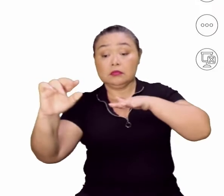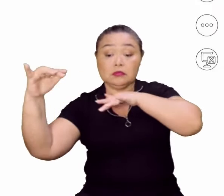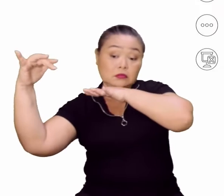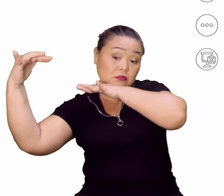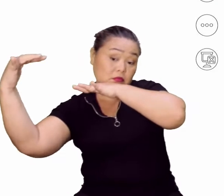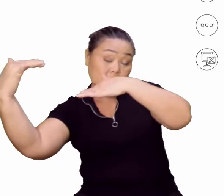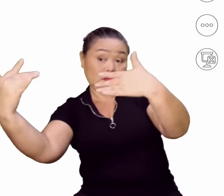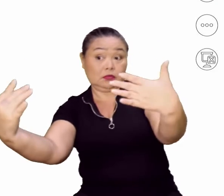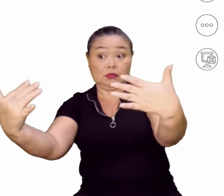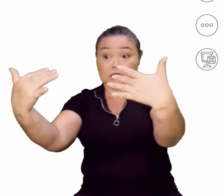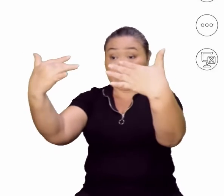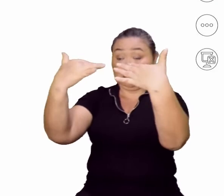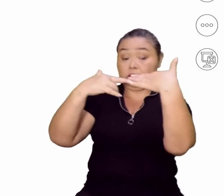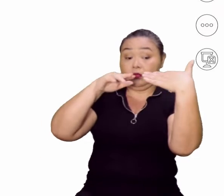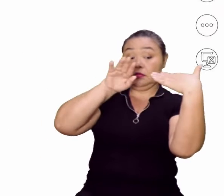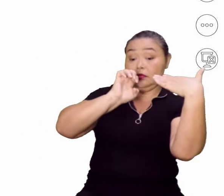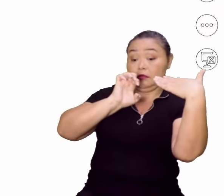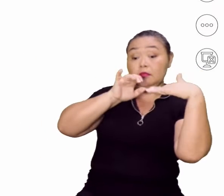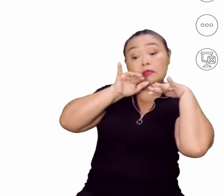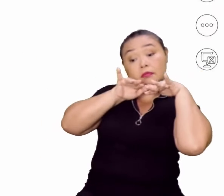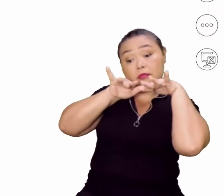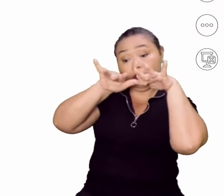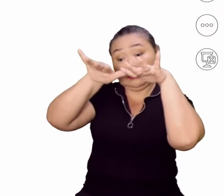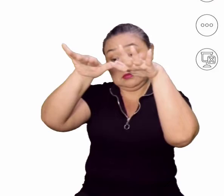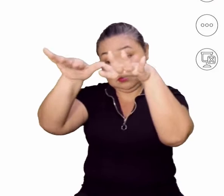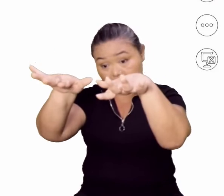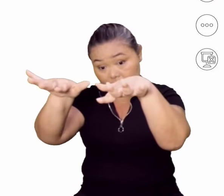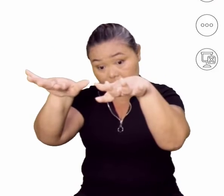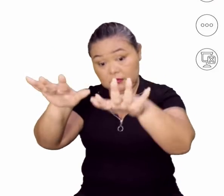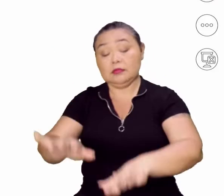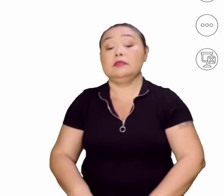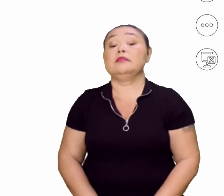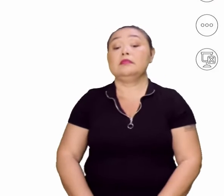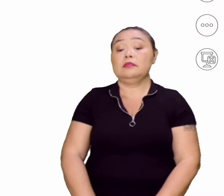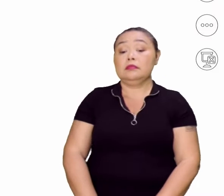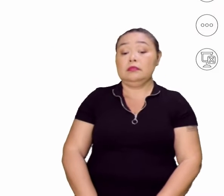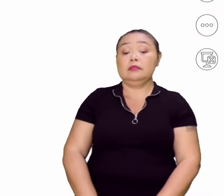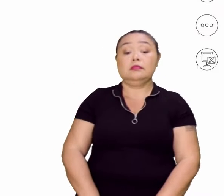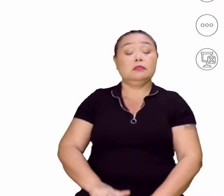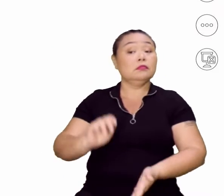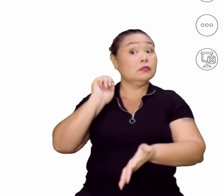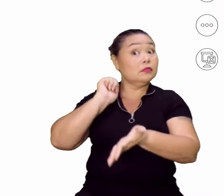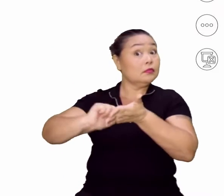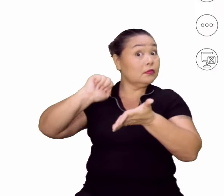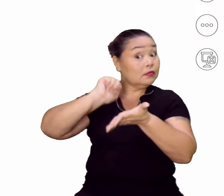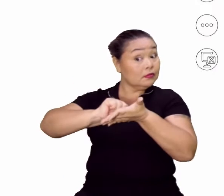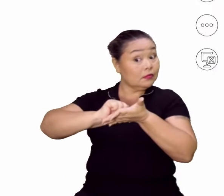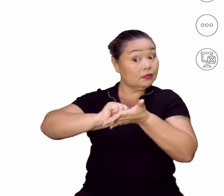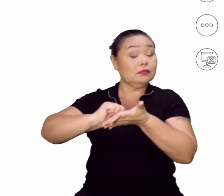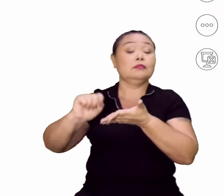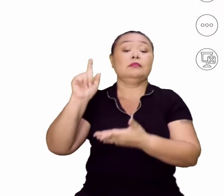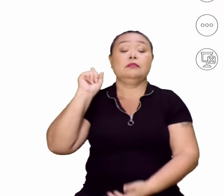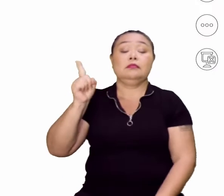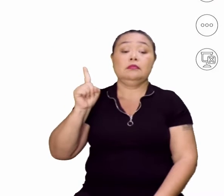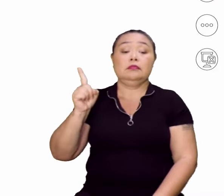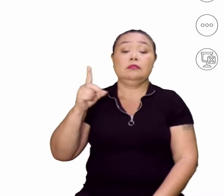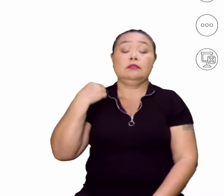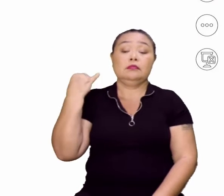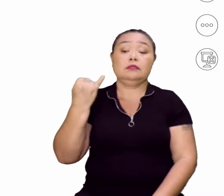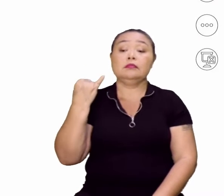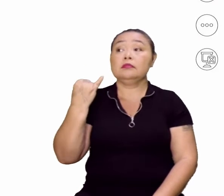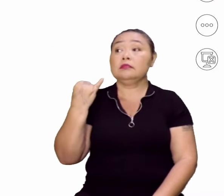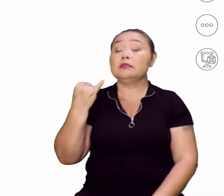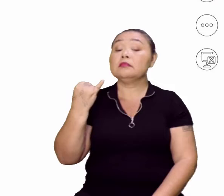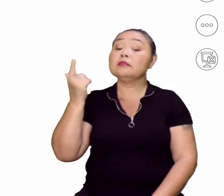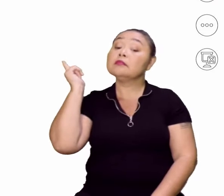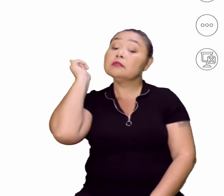I, entrada. E, saída. Anote isso. Então, isso é importante